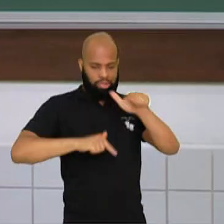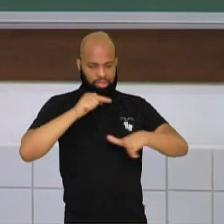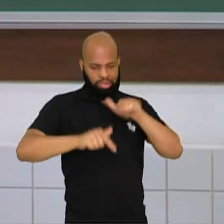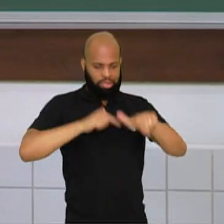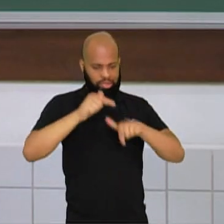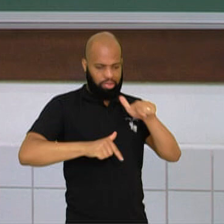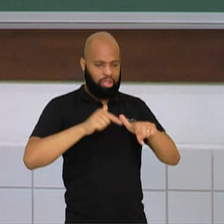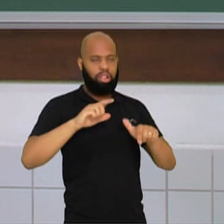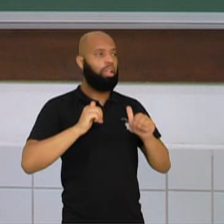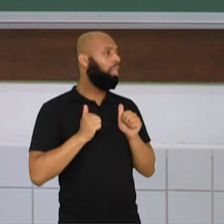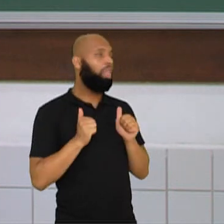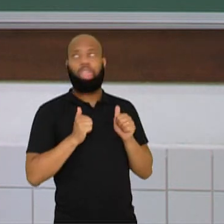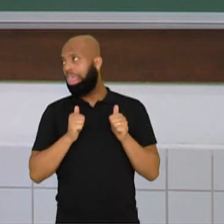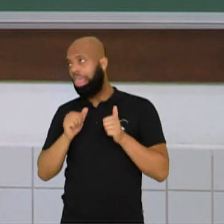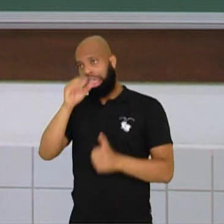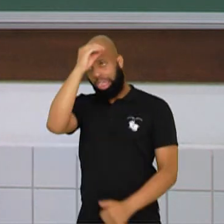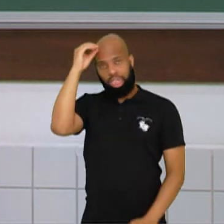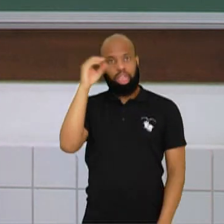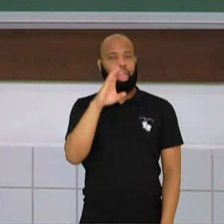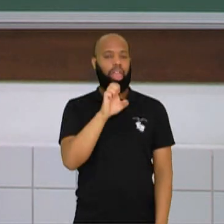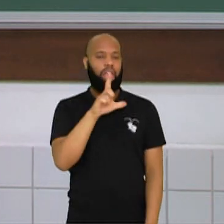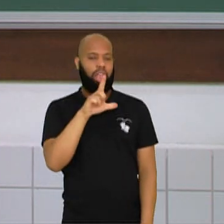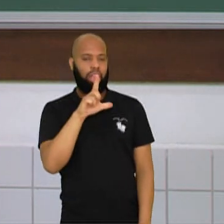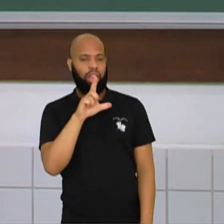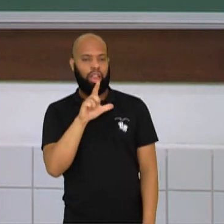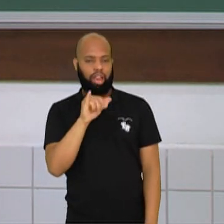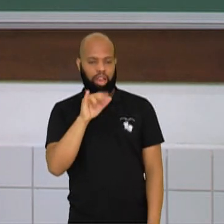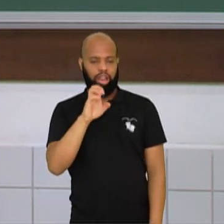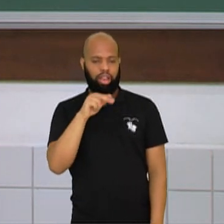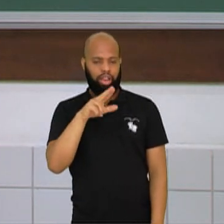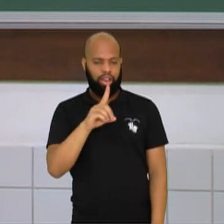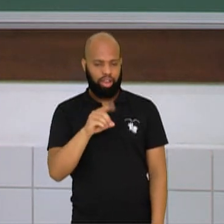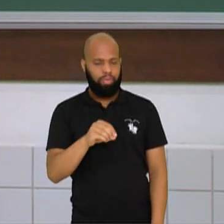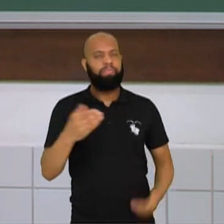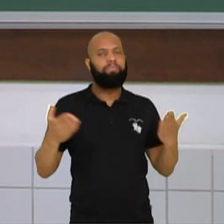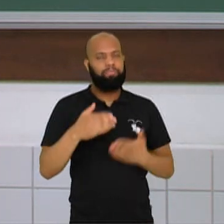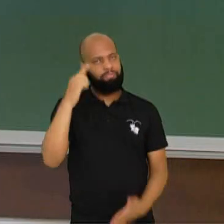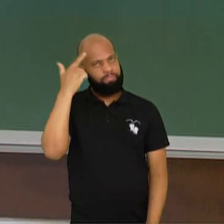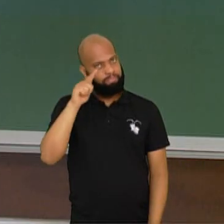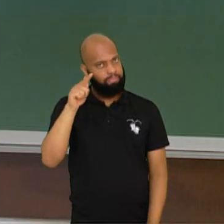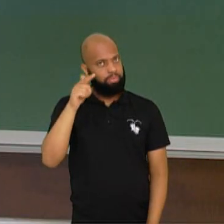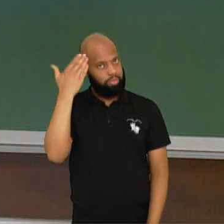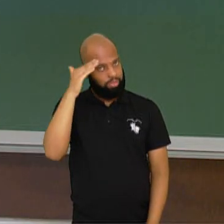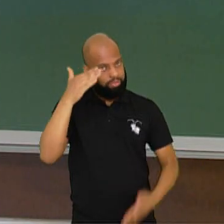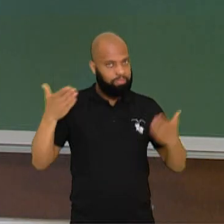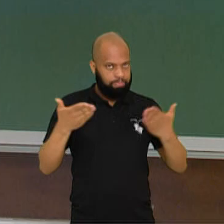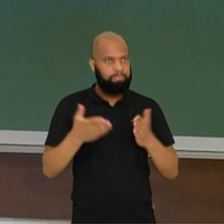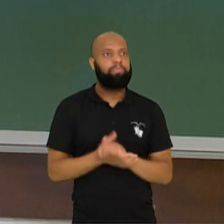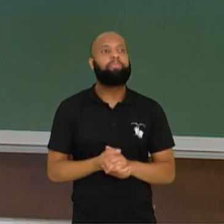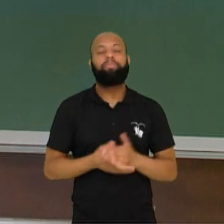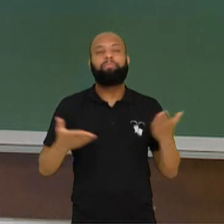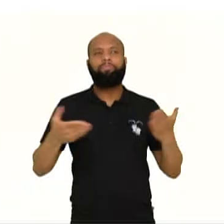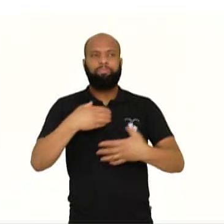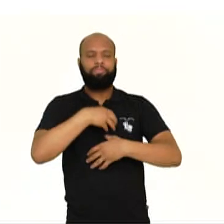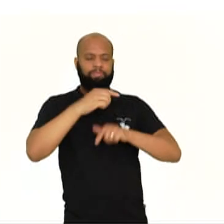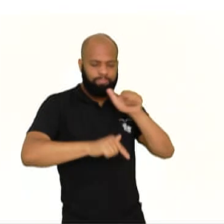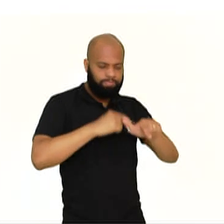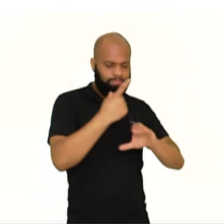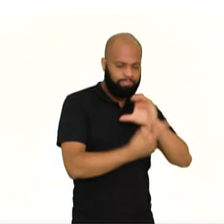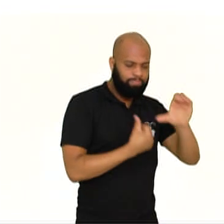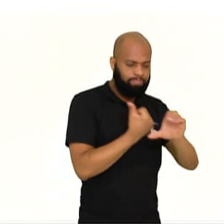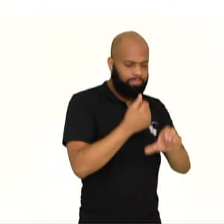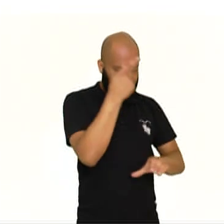trabalho alienado. Vamos entender melhor esse conceito de alienação. No modo de produção capitalista, o